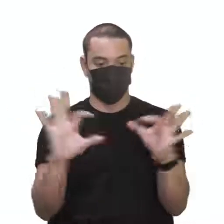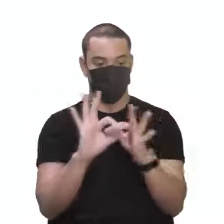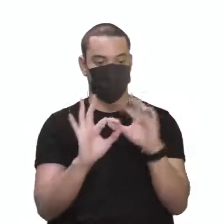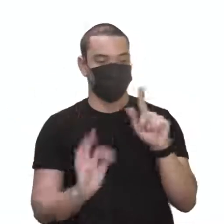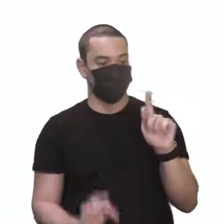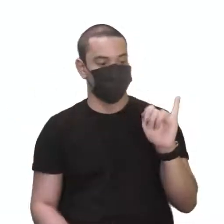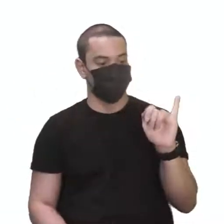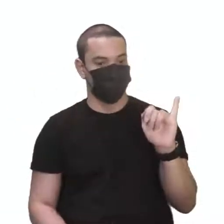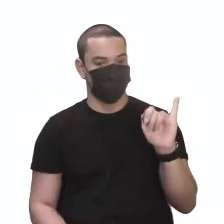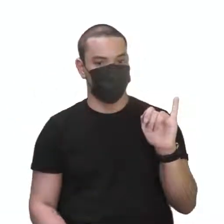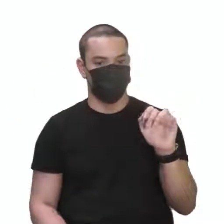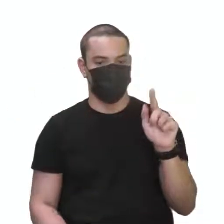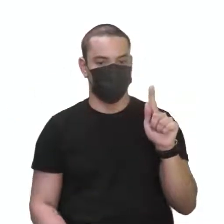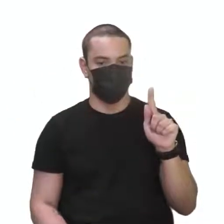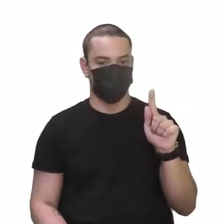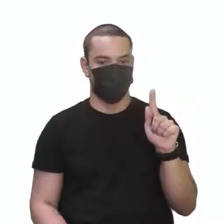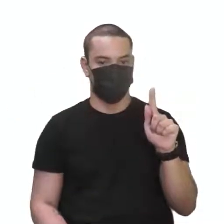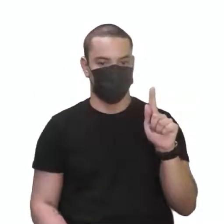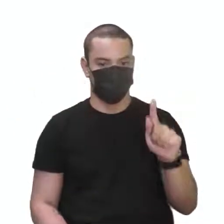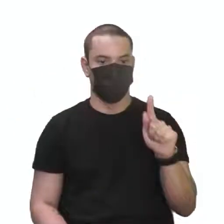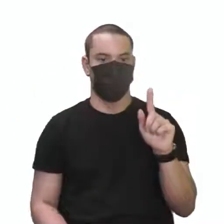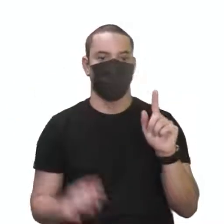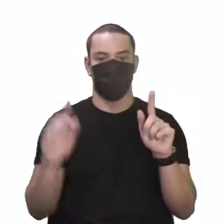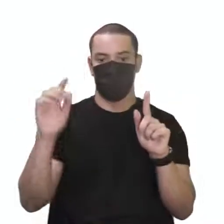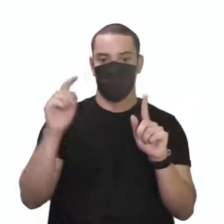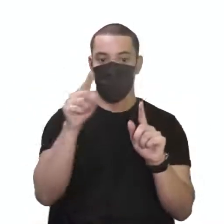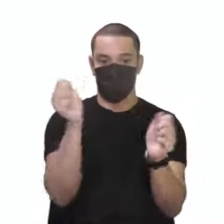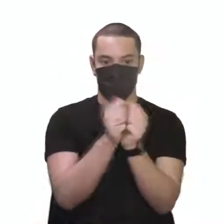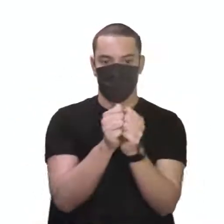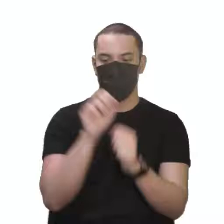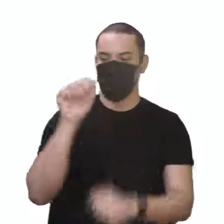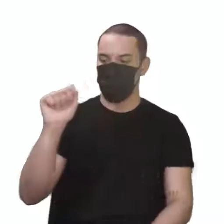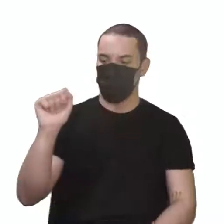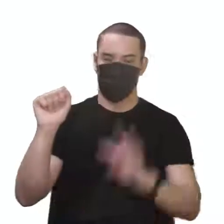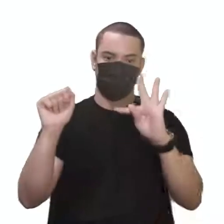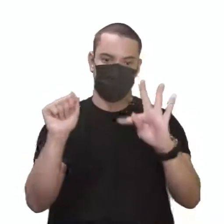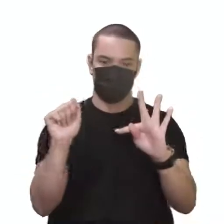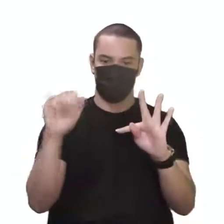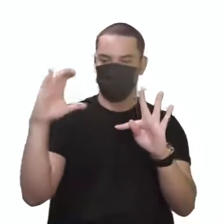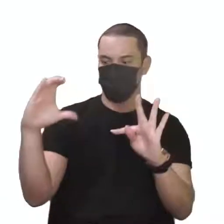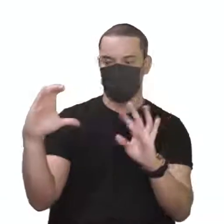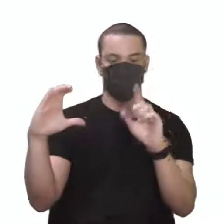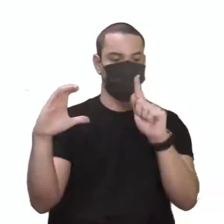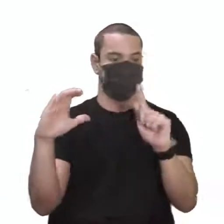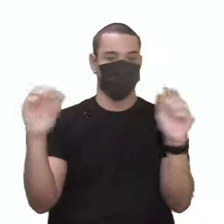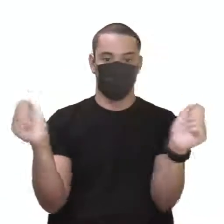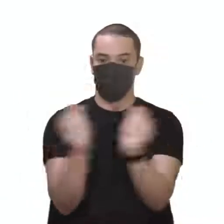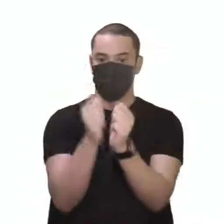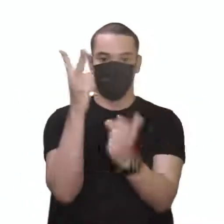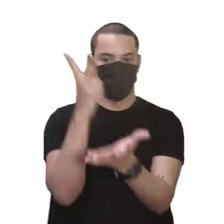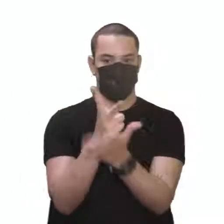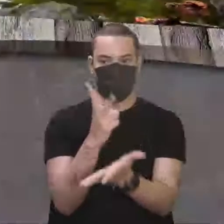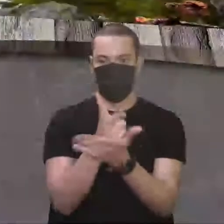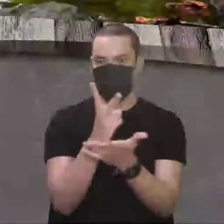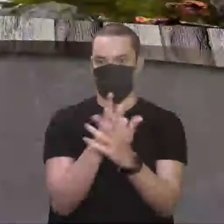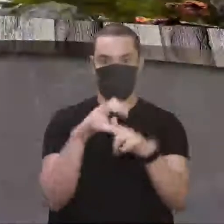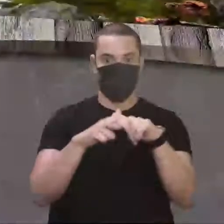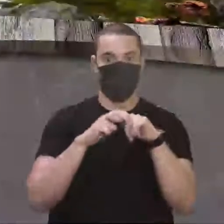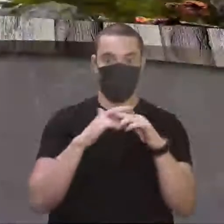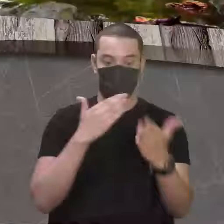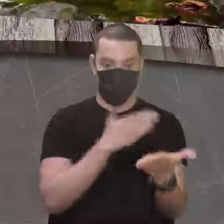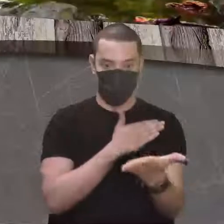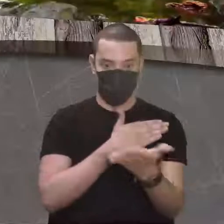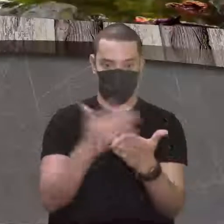básicas para a produção de todas as proteínas que o corpo nosso precisa produzir, tá? Então, a